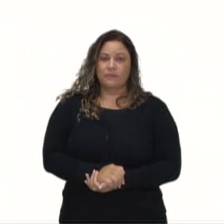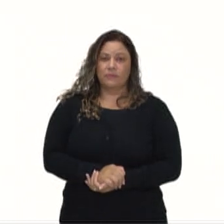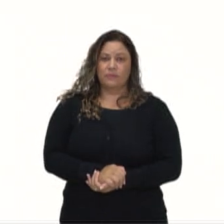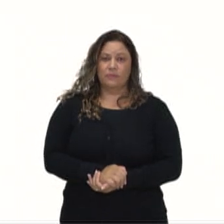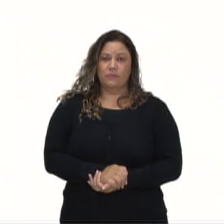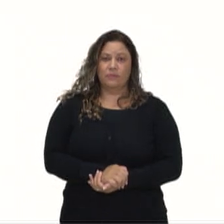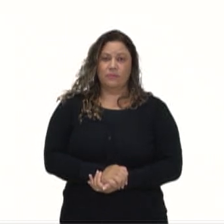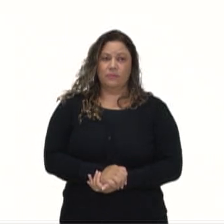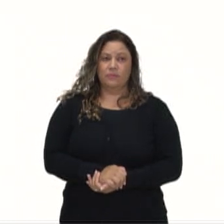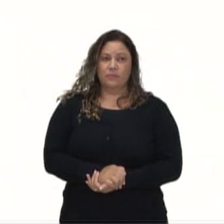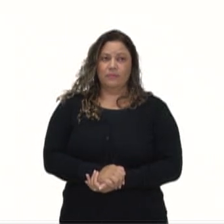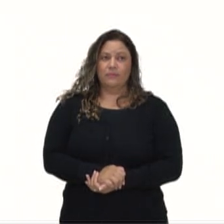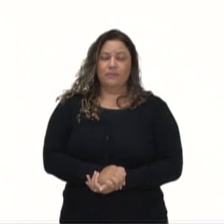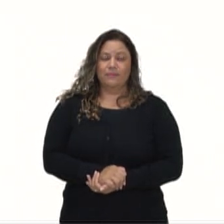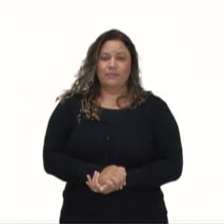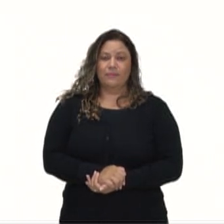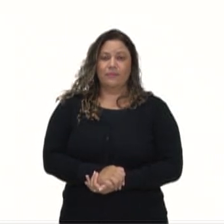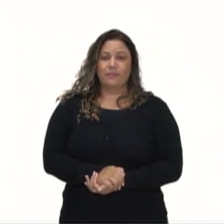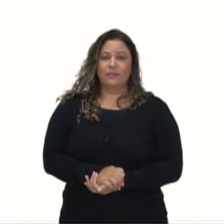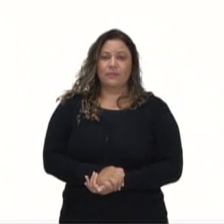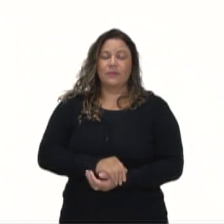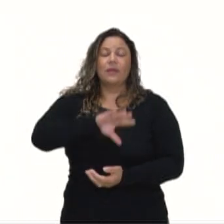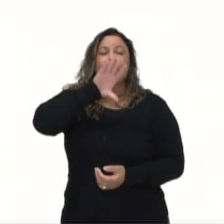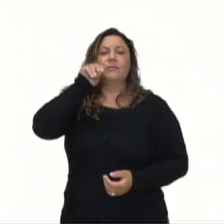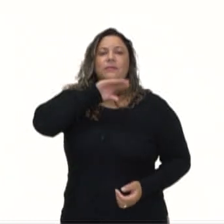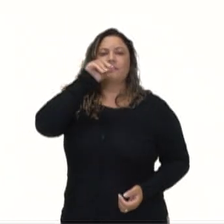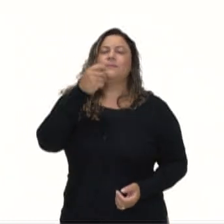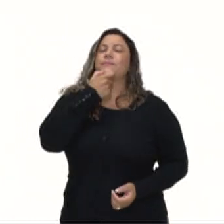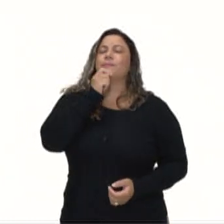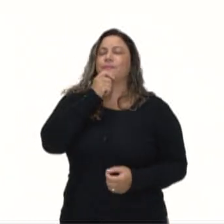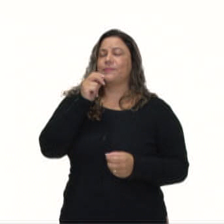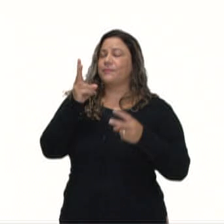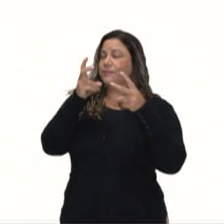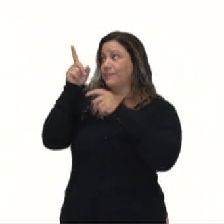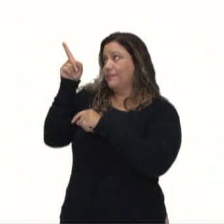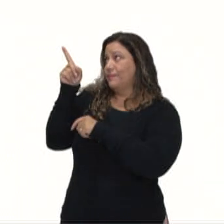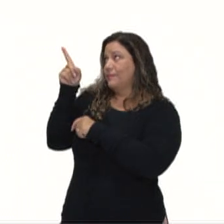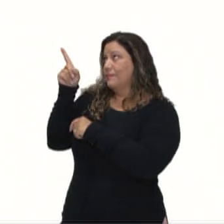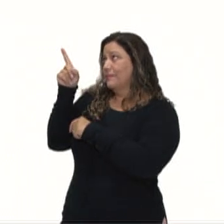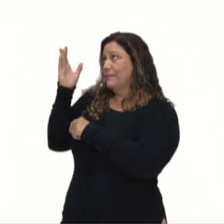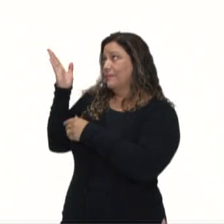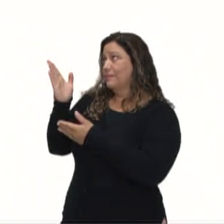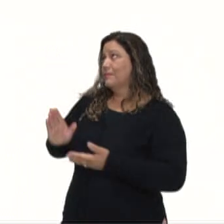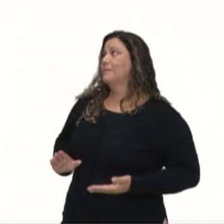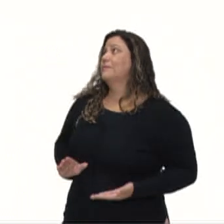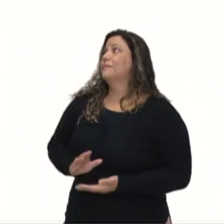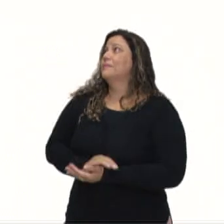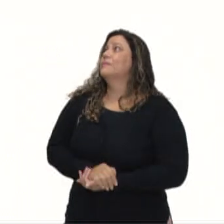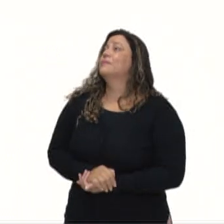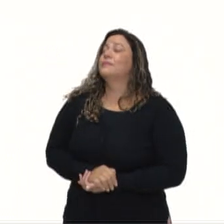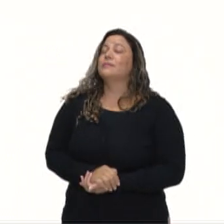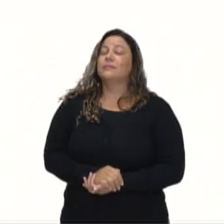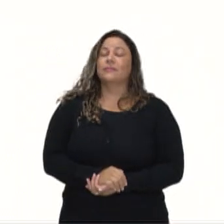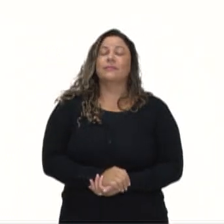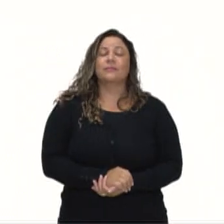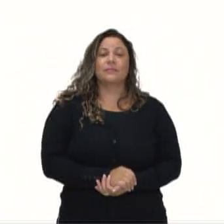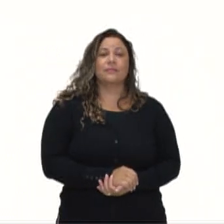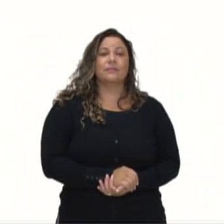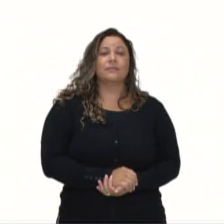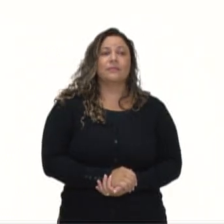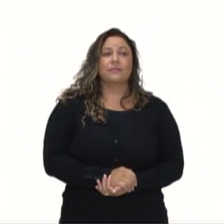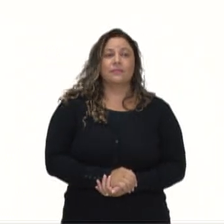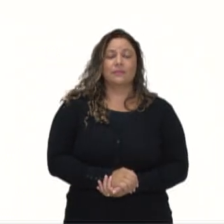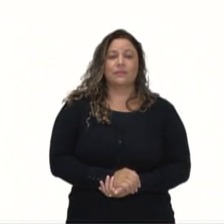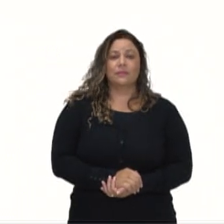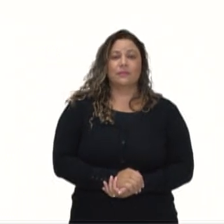Yeah, before you read the video transcript, think of the ideas you expect this man to talk about and the expressions